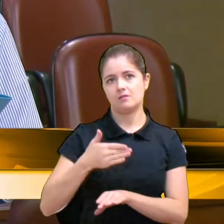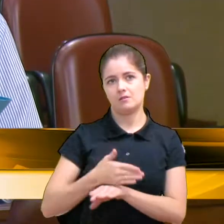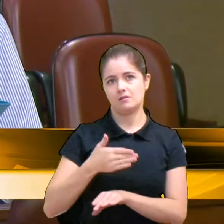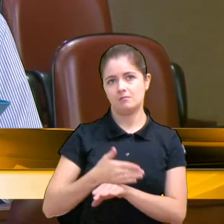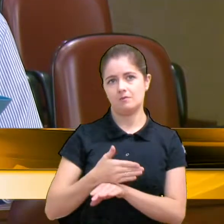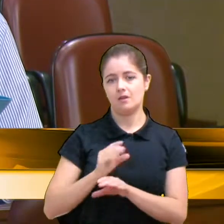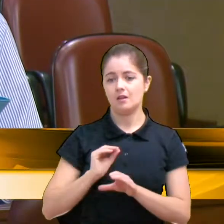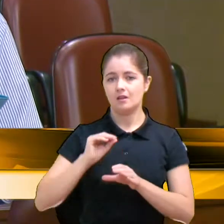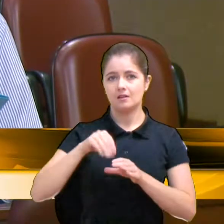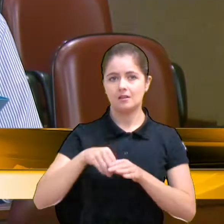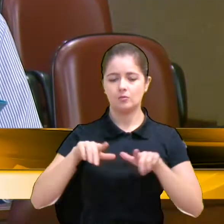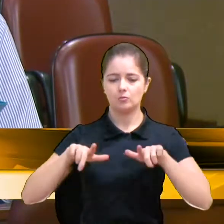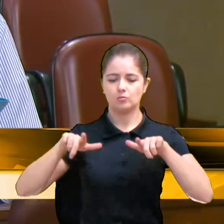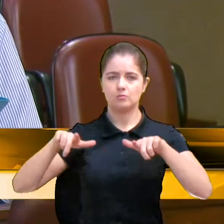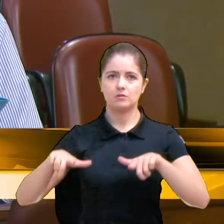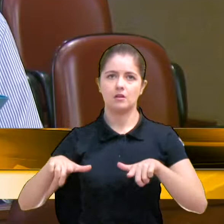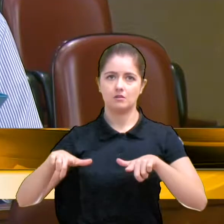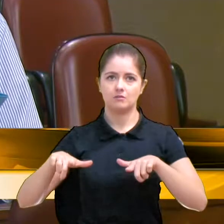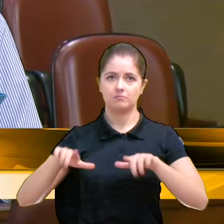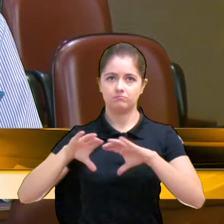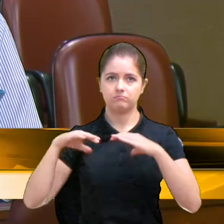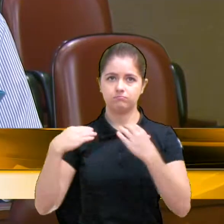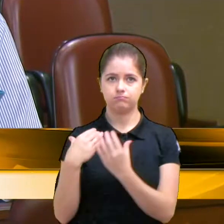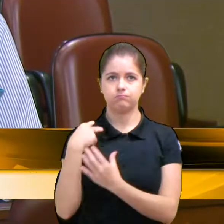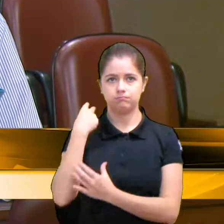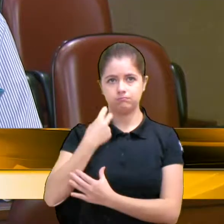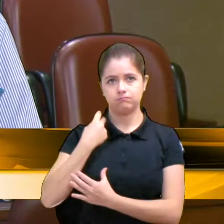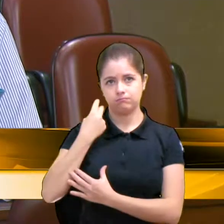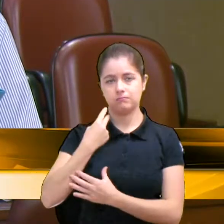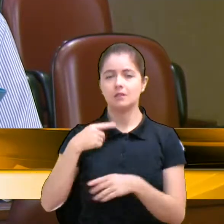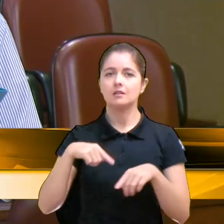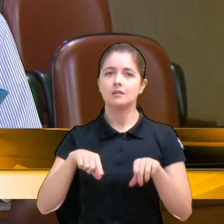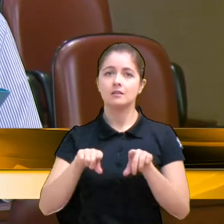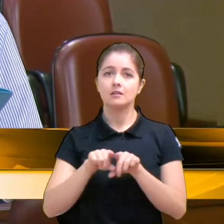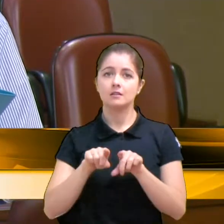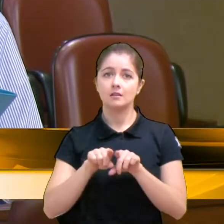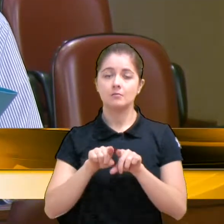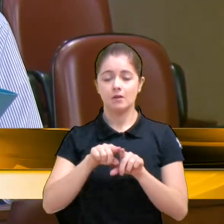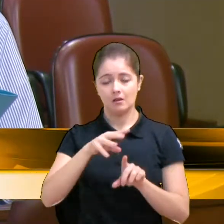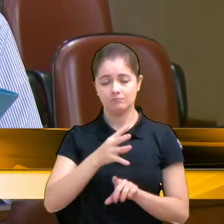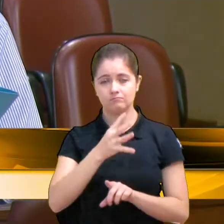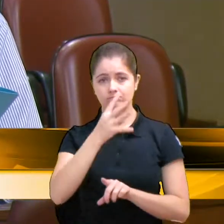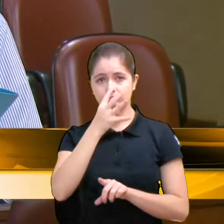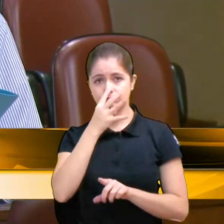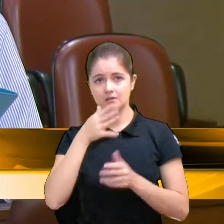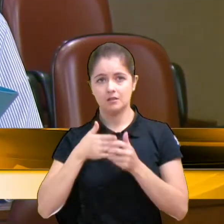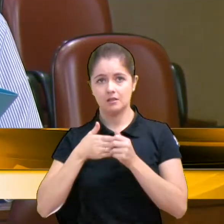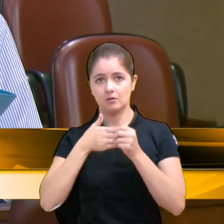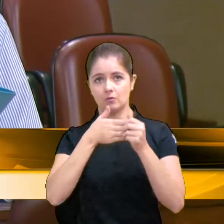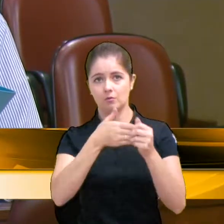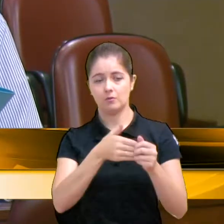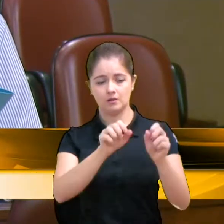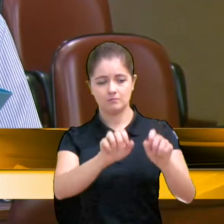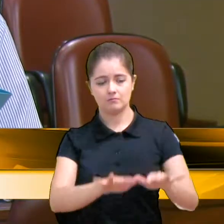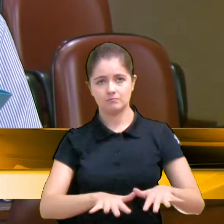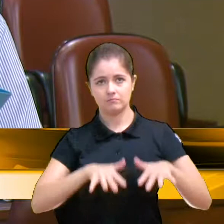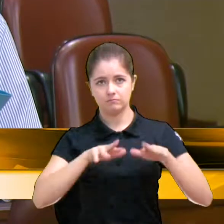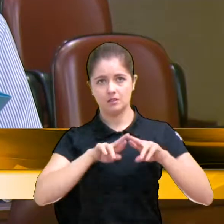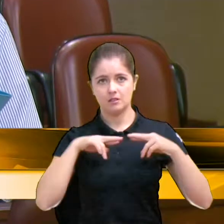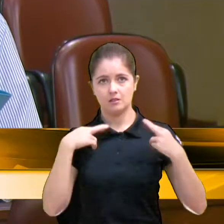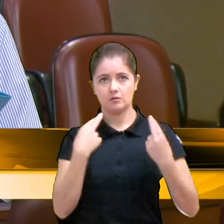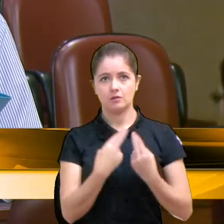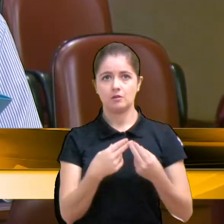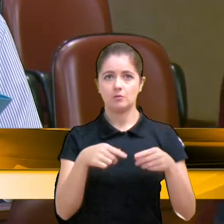percurso culmina no plenário com acompanhamento das sessões ordinárias ou de reuniões de comissões permanentes temporárias e